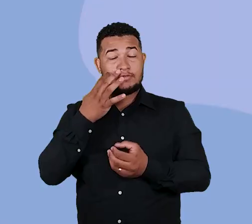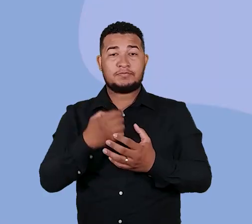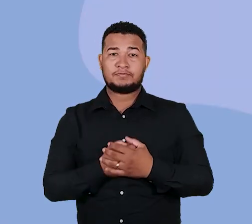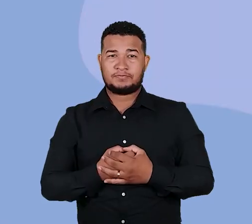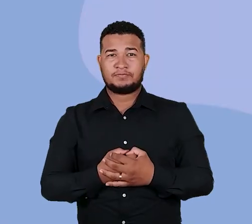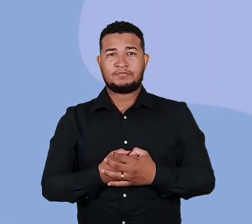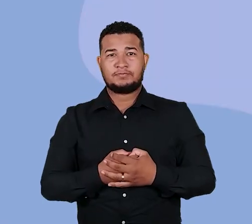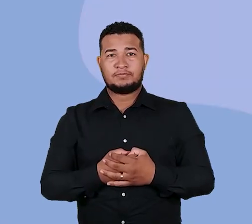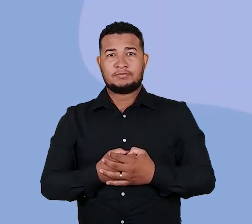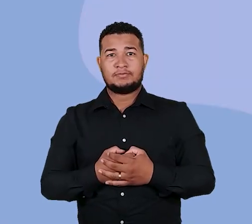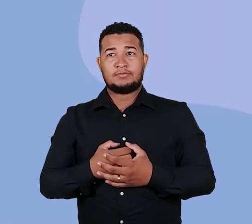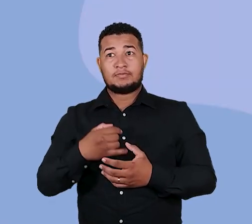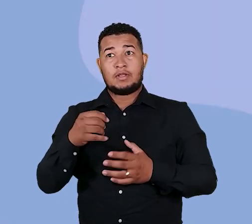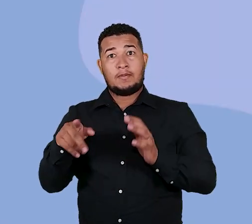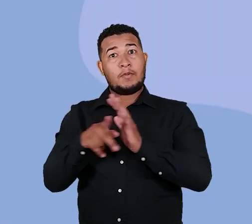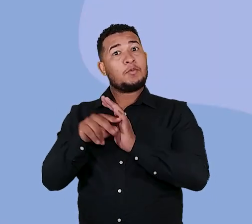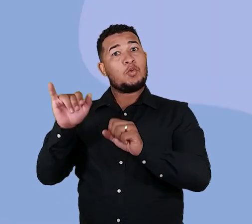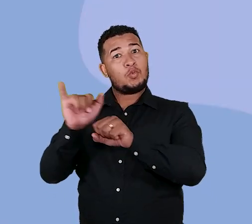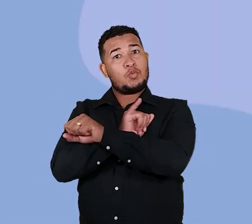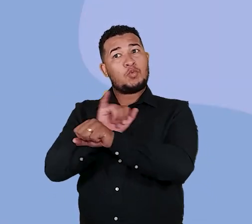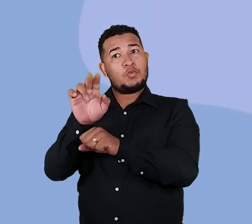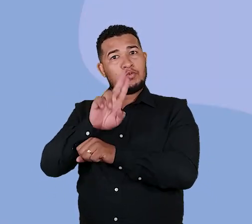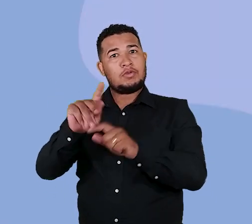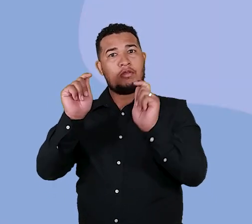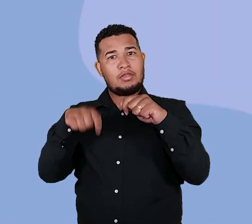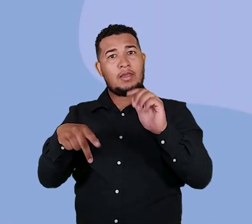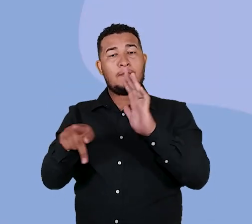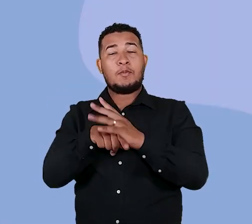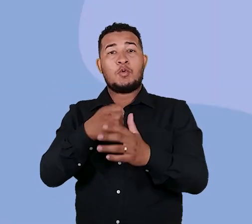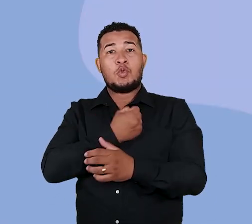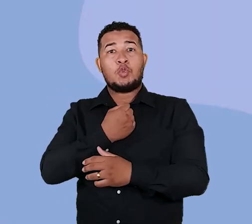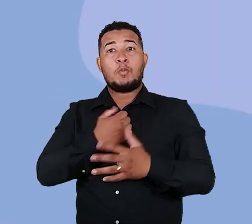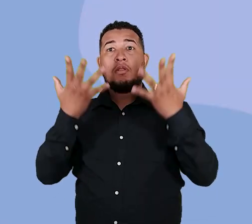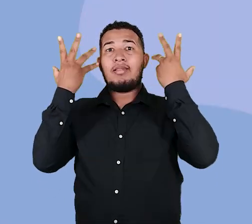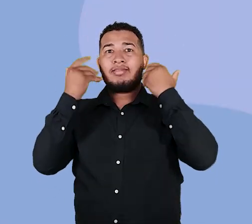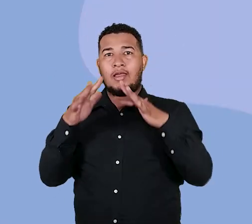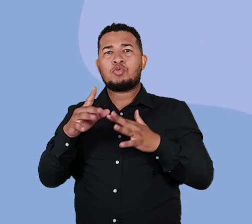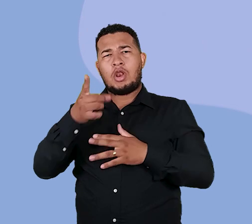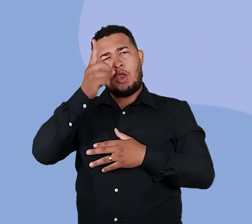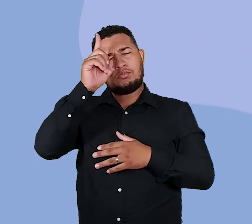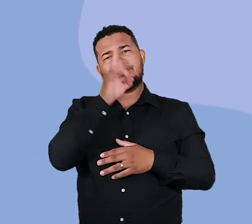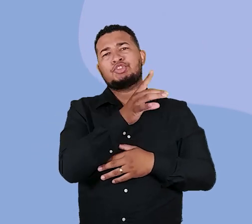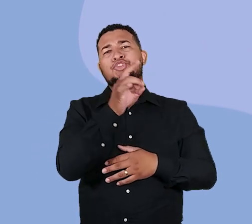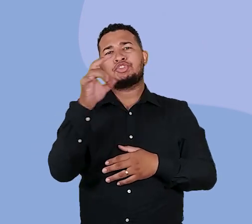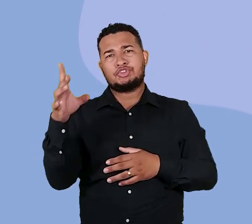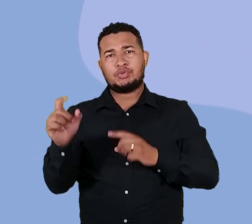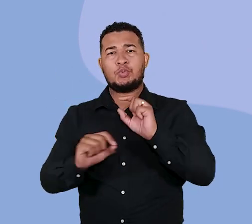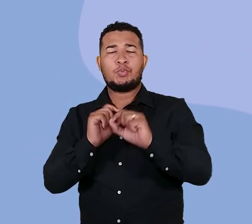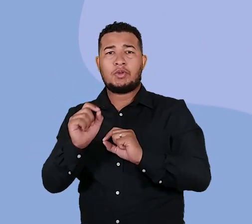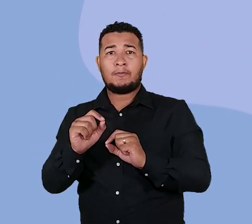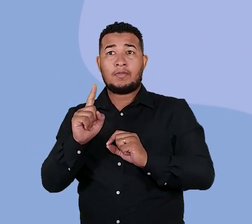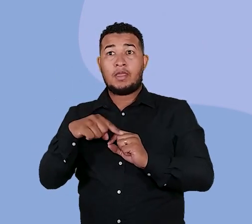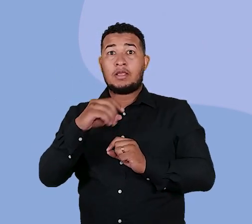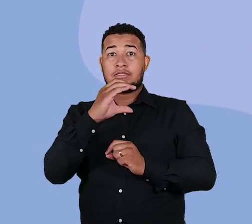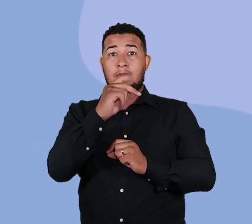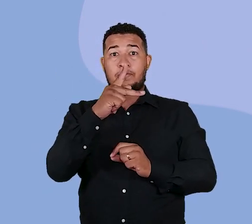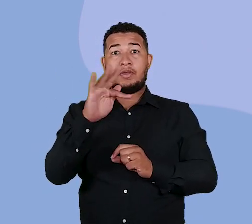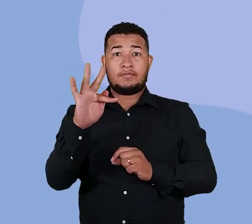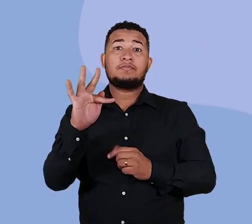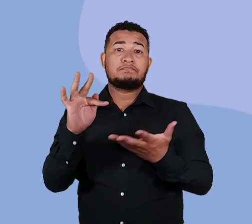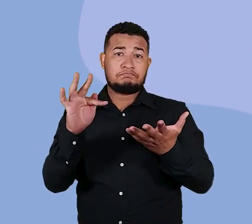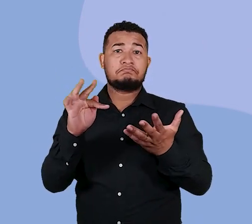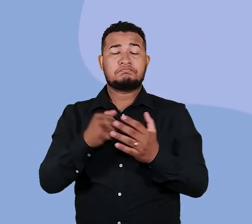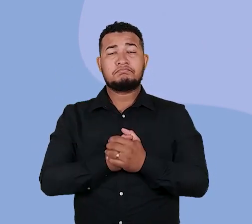aí. Uma das aplicações de números naturais no seu dia a dia é o